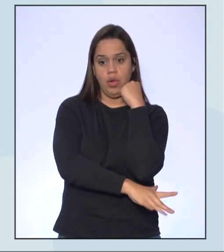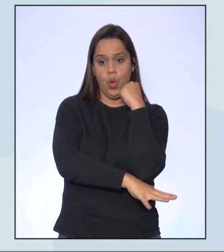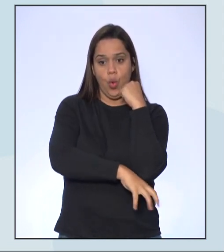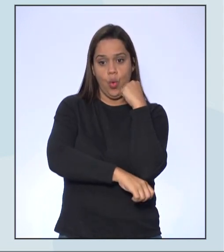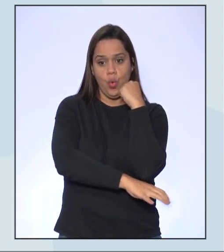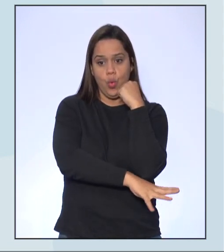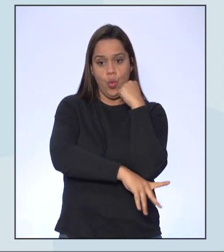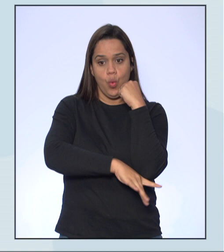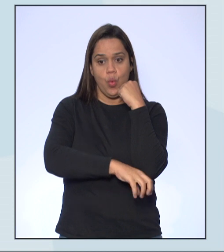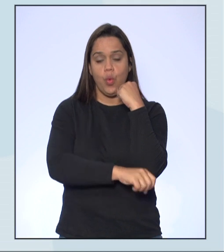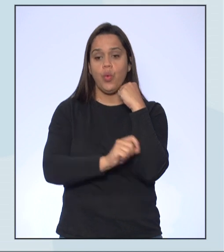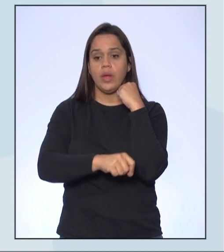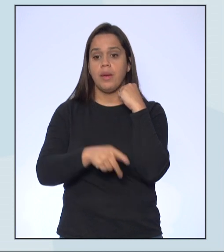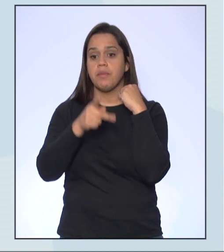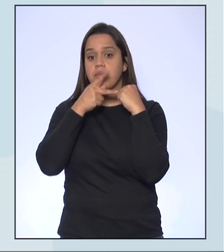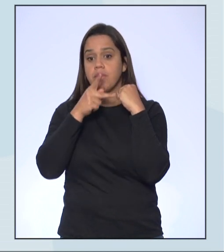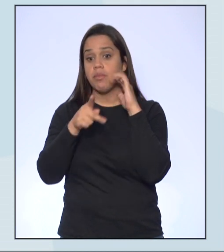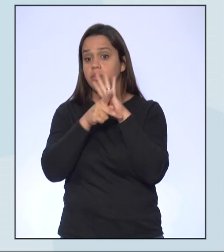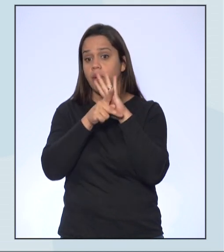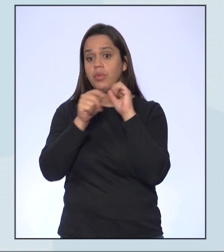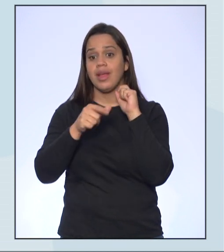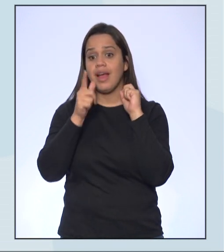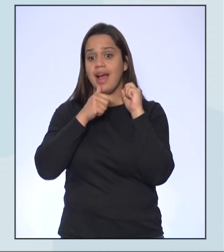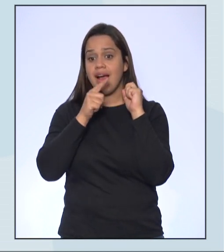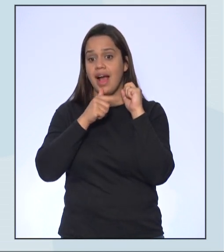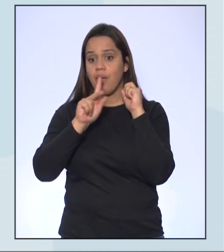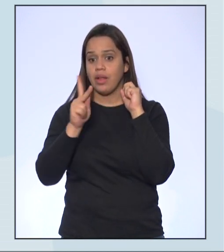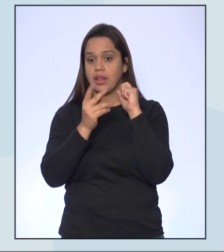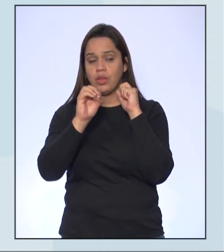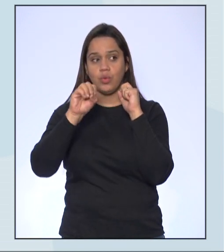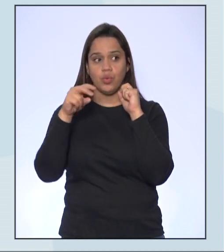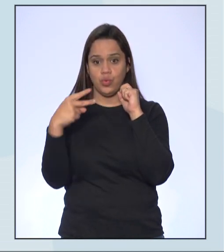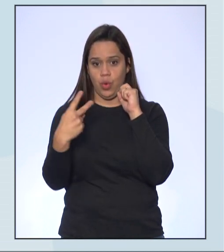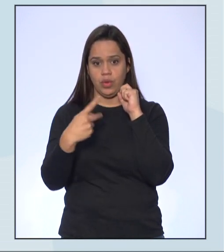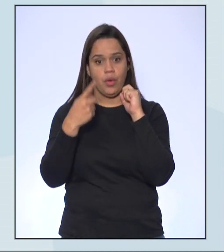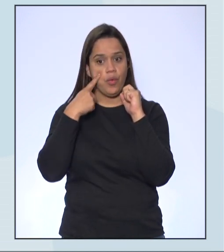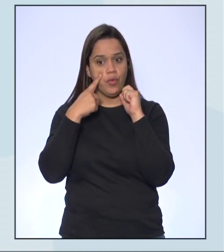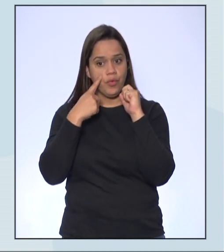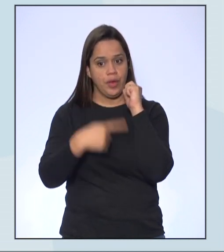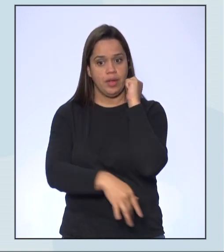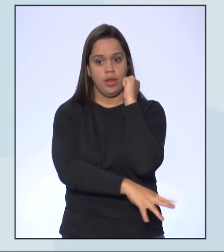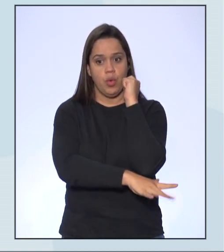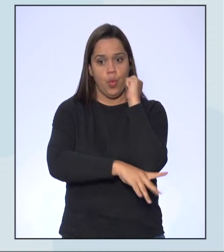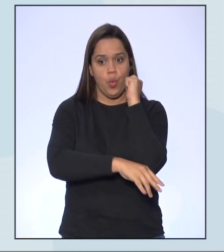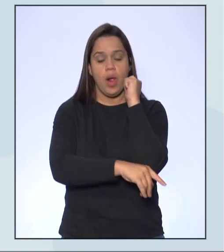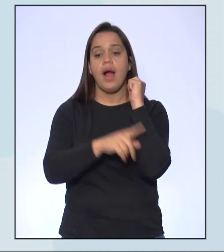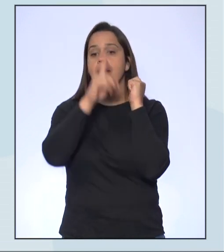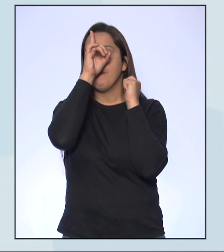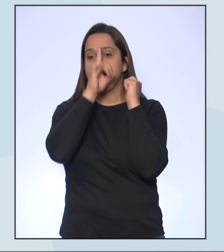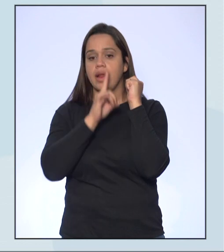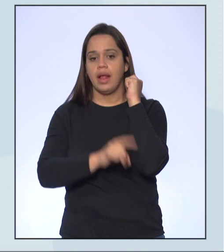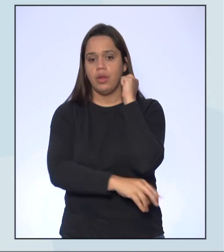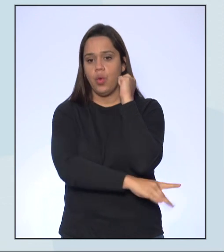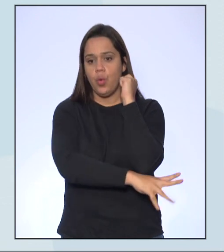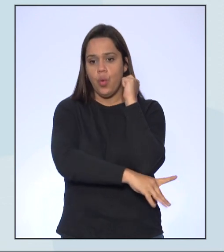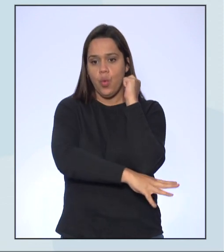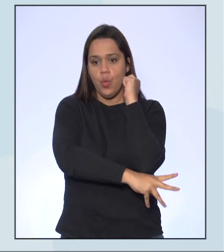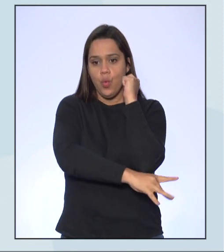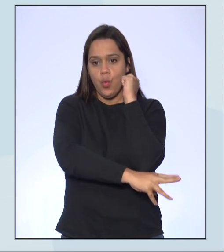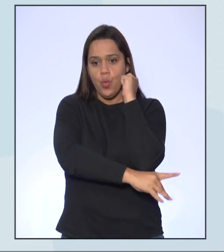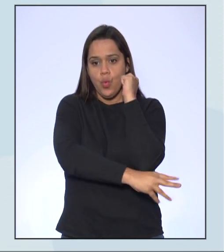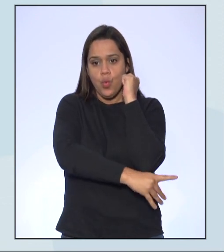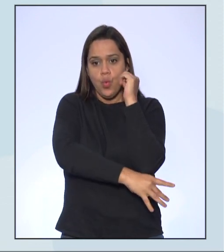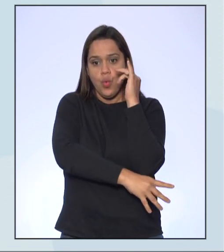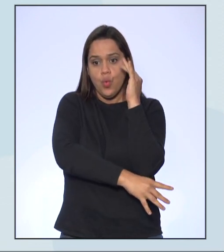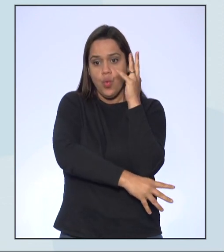H2O, água, molécula que eu acabei de mostrar para vocês. Então, olha lá em amarelinho, H2O. Ela recolhe ali, absorve